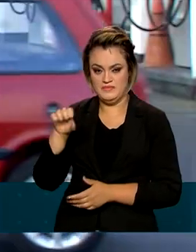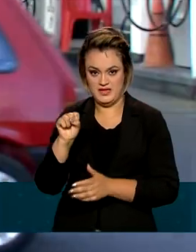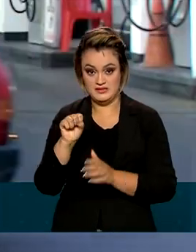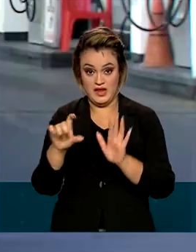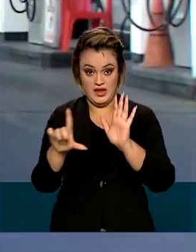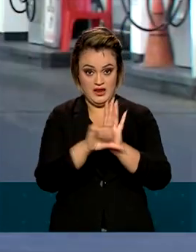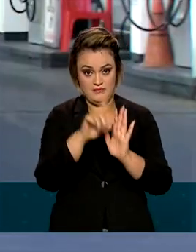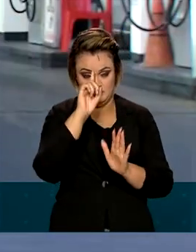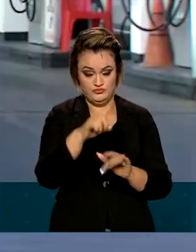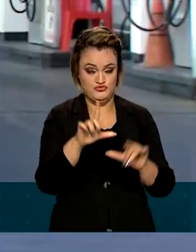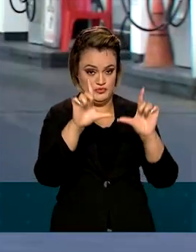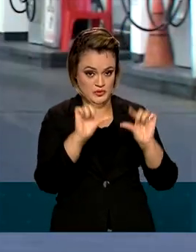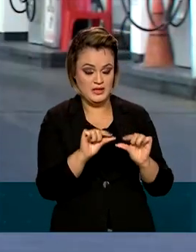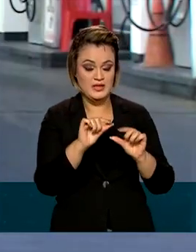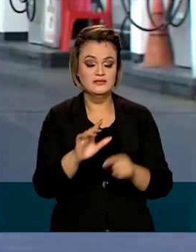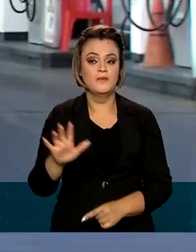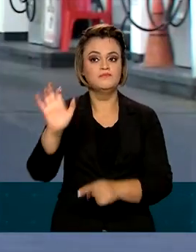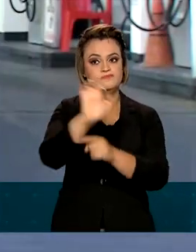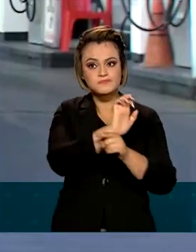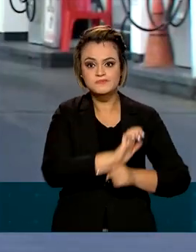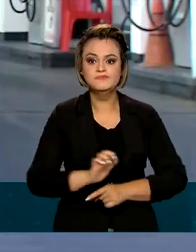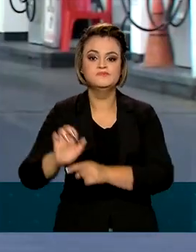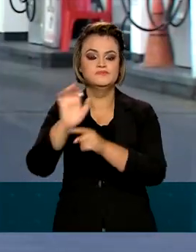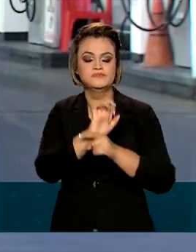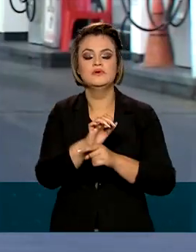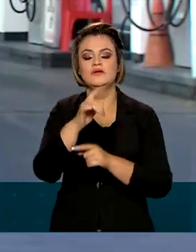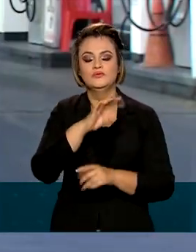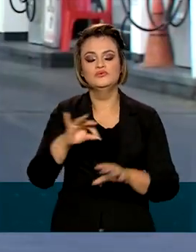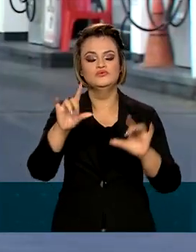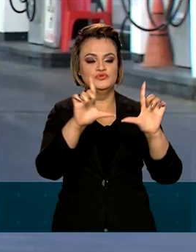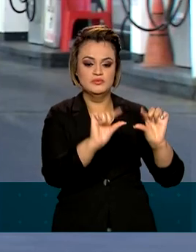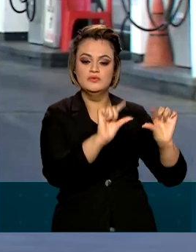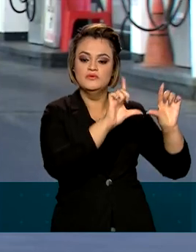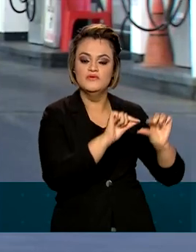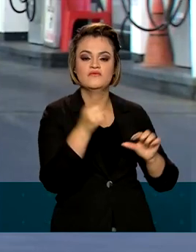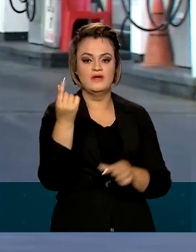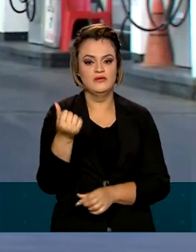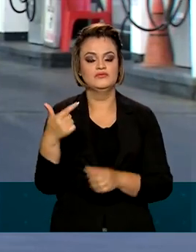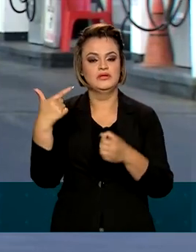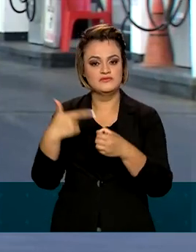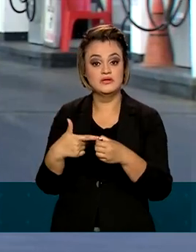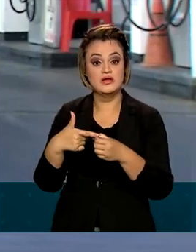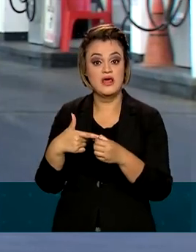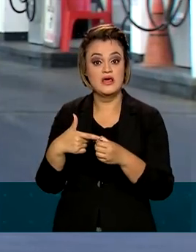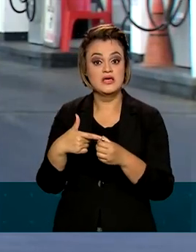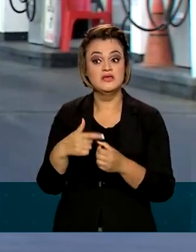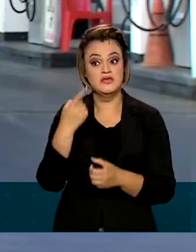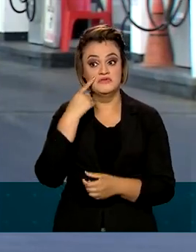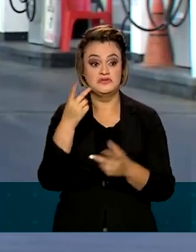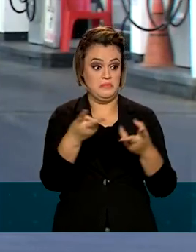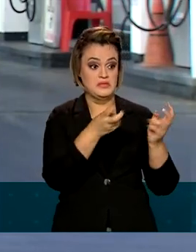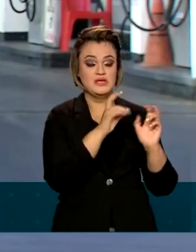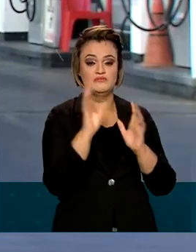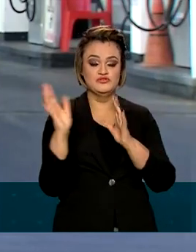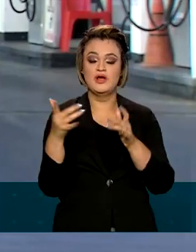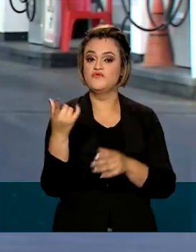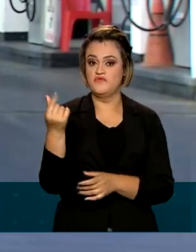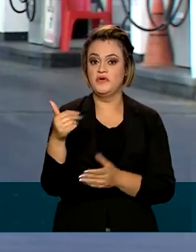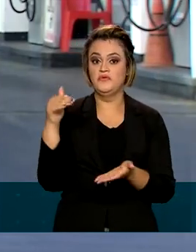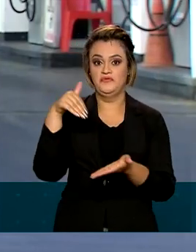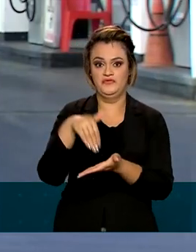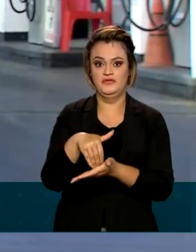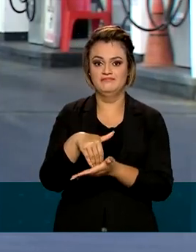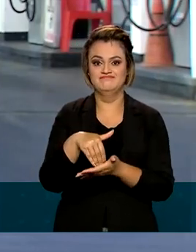lei em todo o país, os estados começaram a reduzir a alíquota do ICMS, né, e os impactos já são percebidos no preço